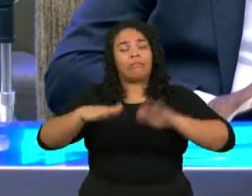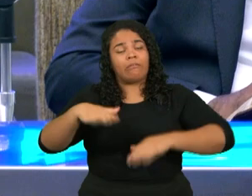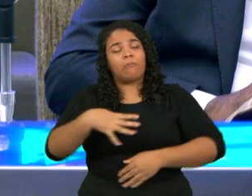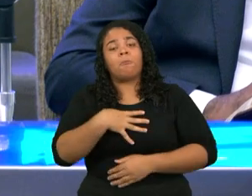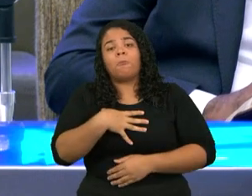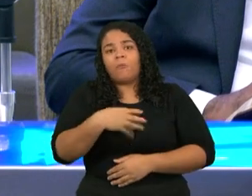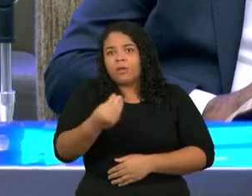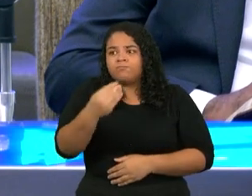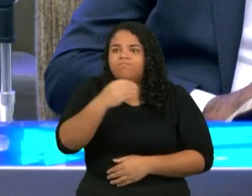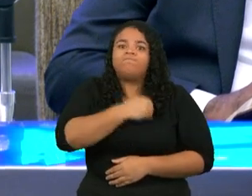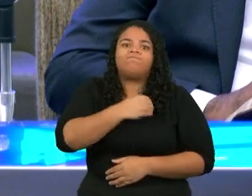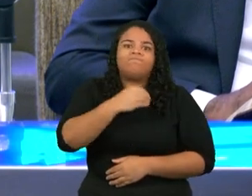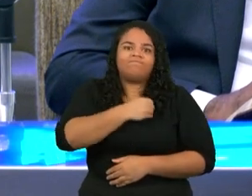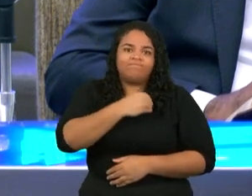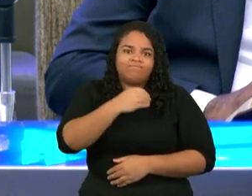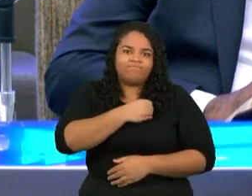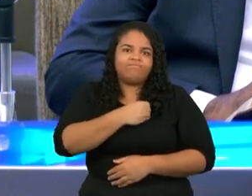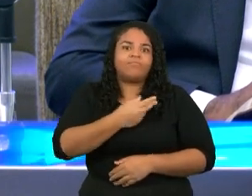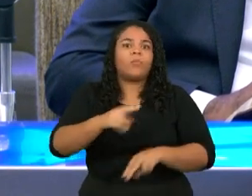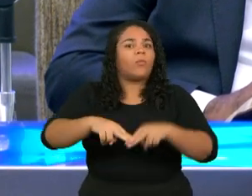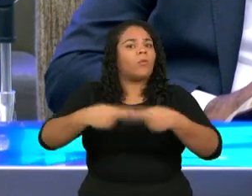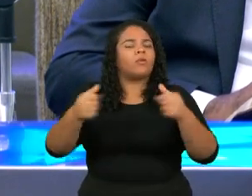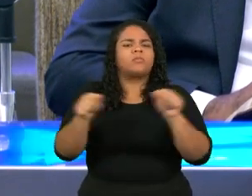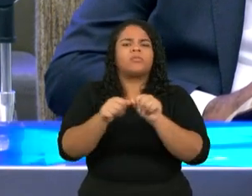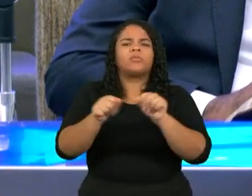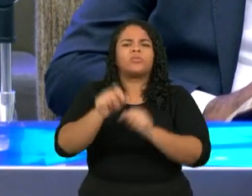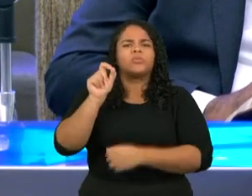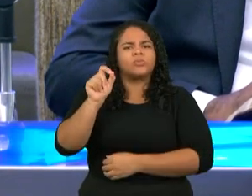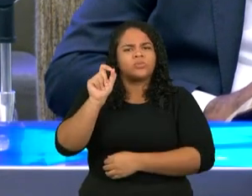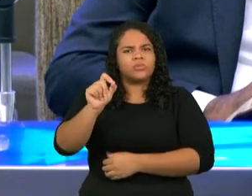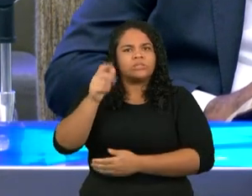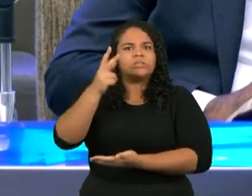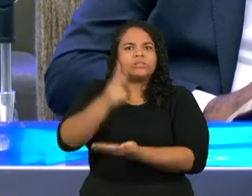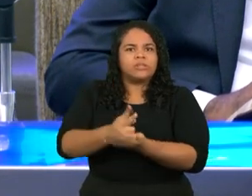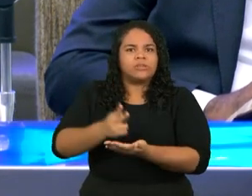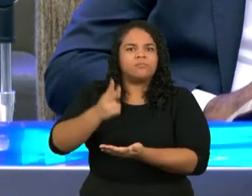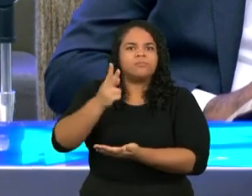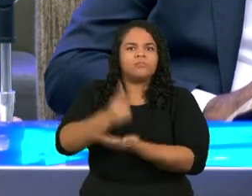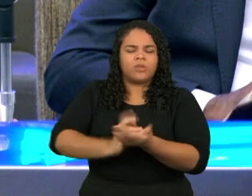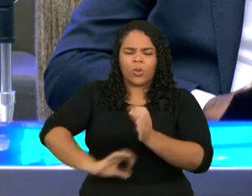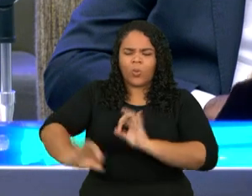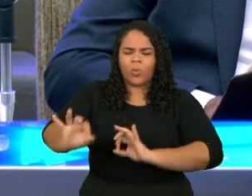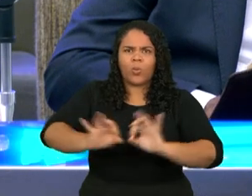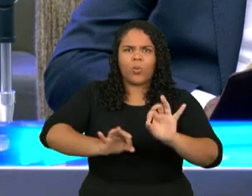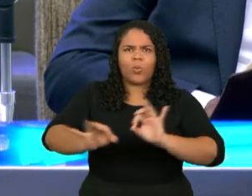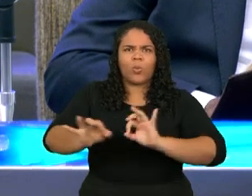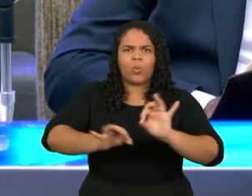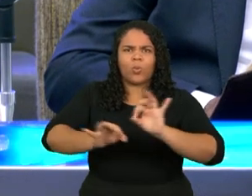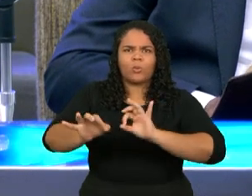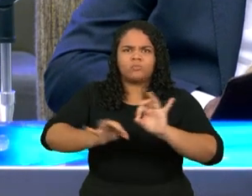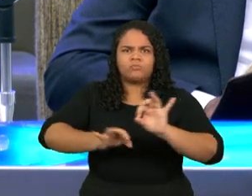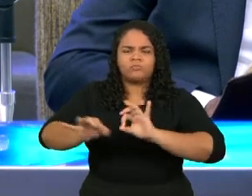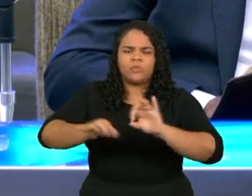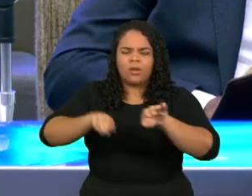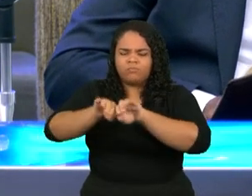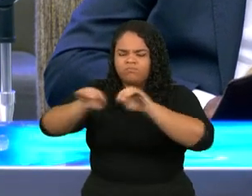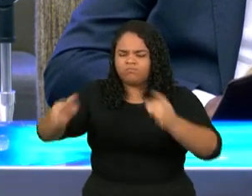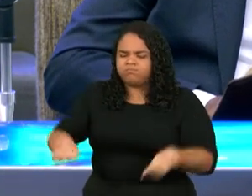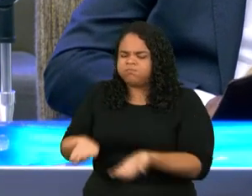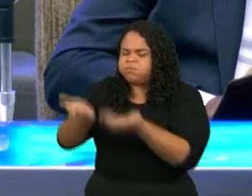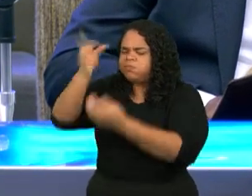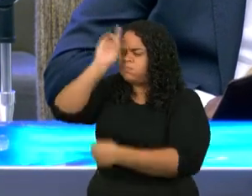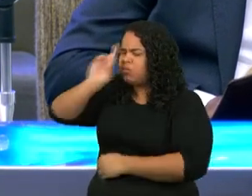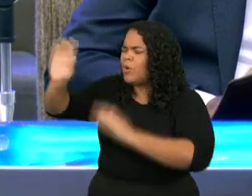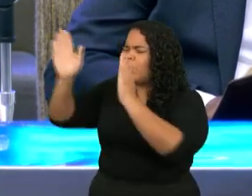pecar e por isso ele não deixava de interceder por cada um